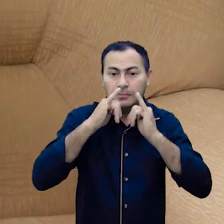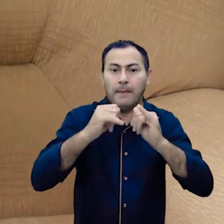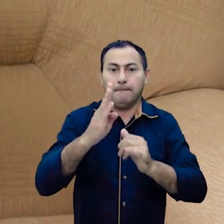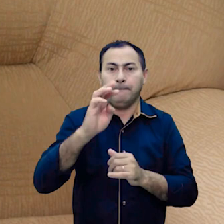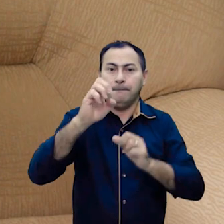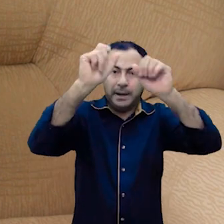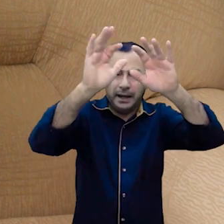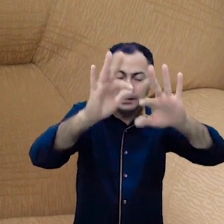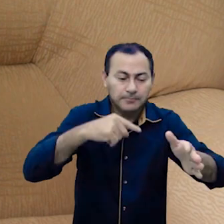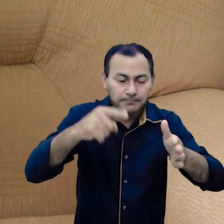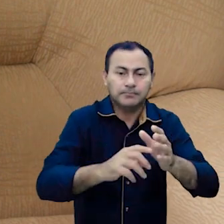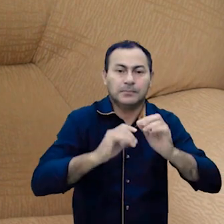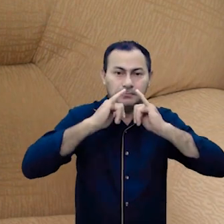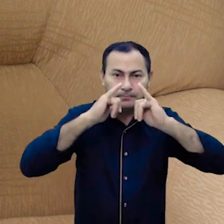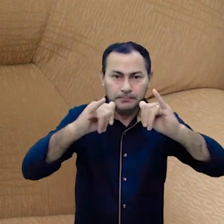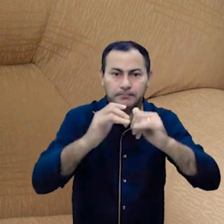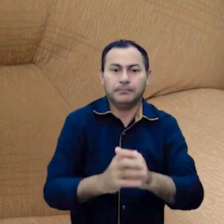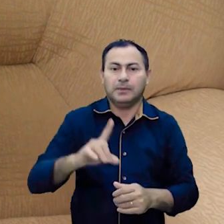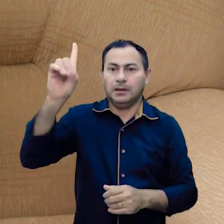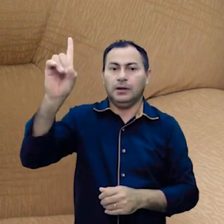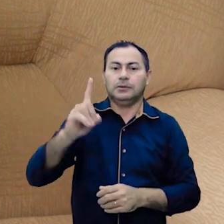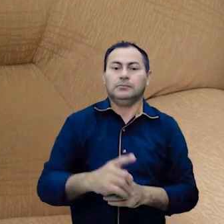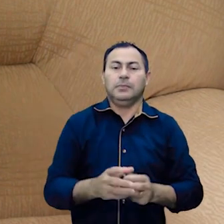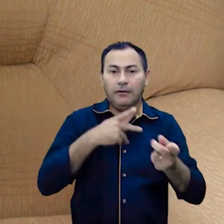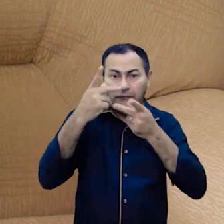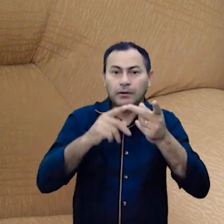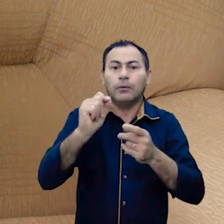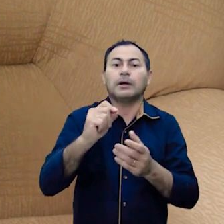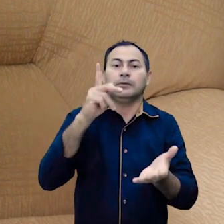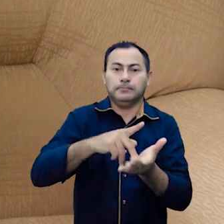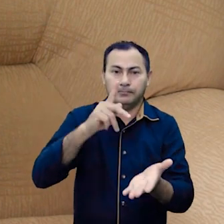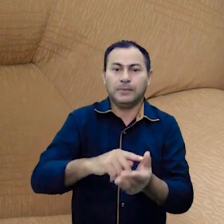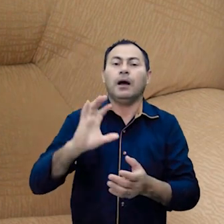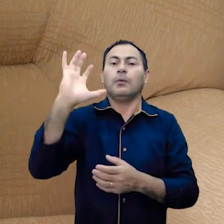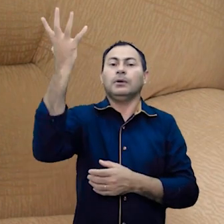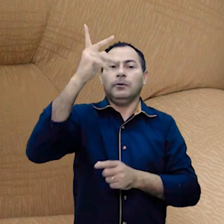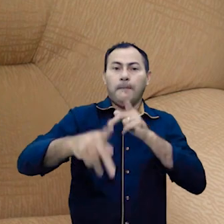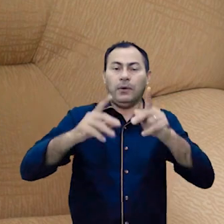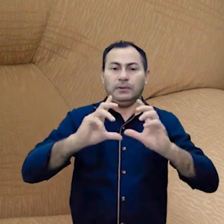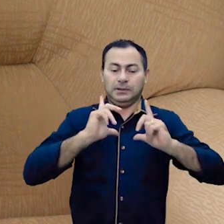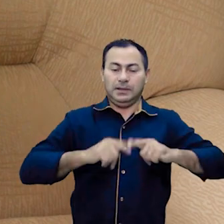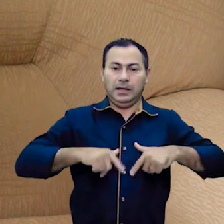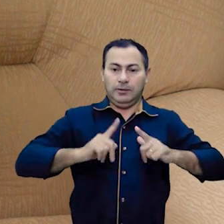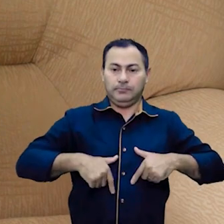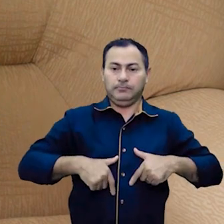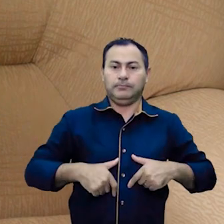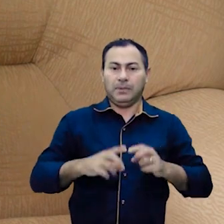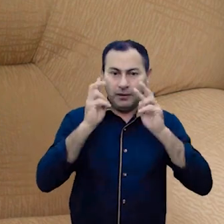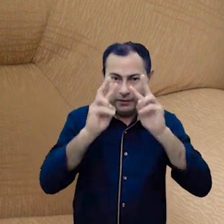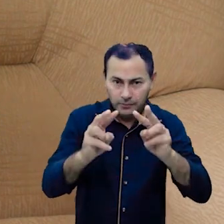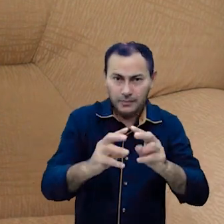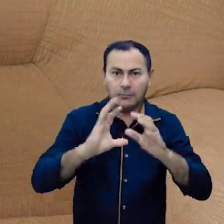uma profecia de bençãos e uma profunda exortação Deus está dizendo aquilo que realmente aconteceu com o povo de